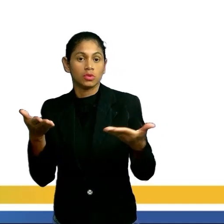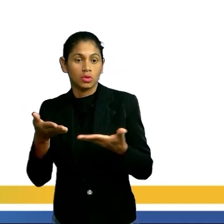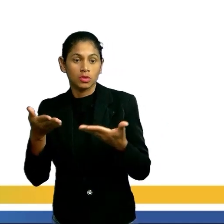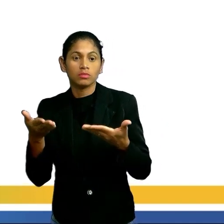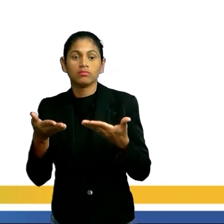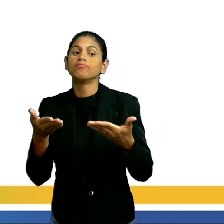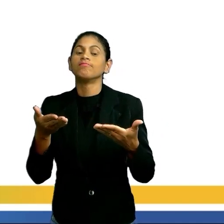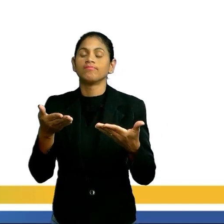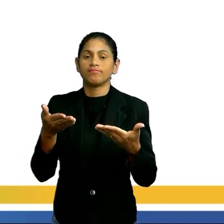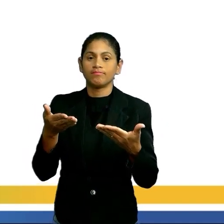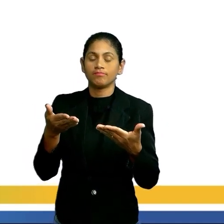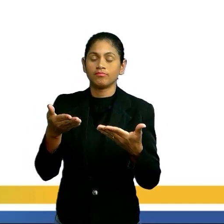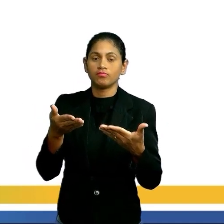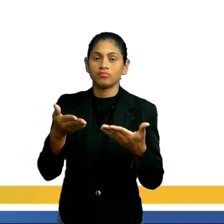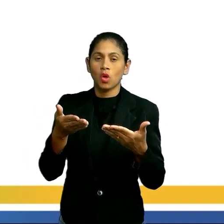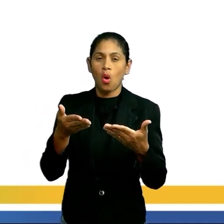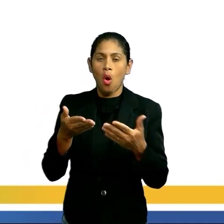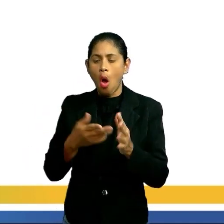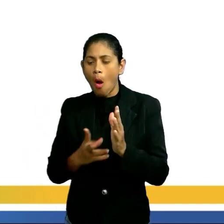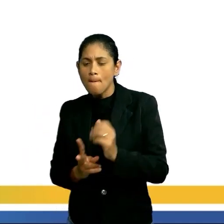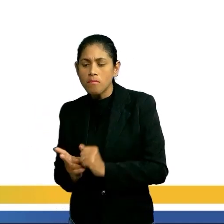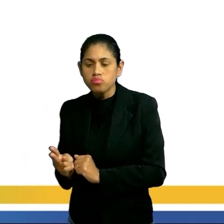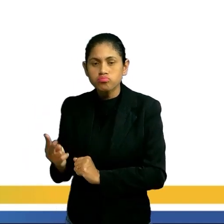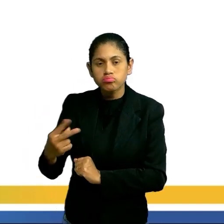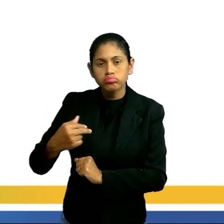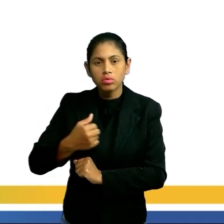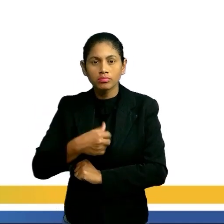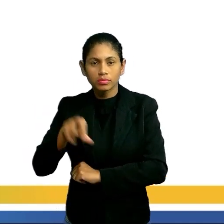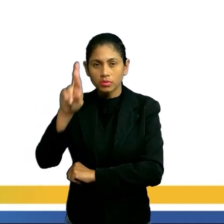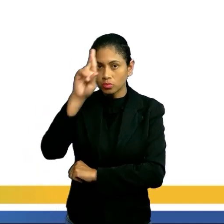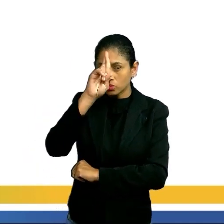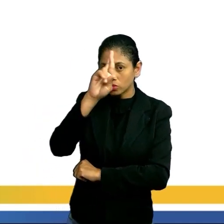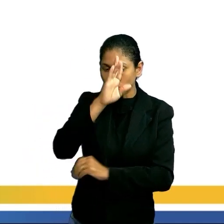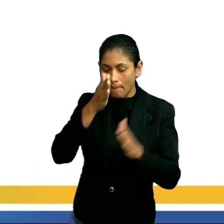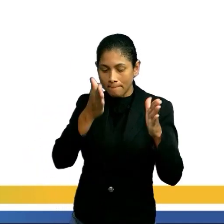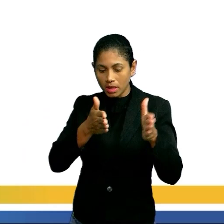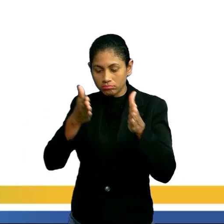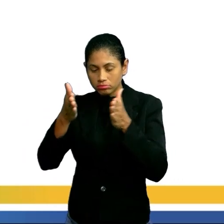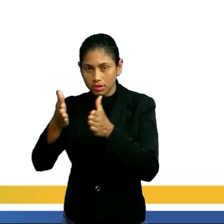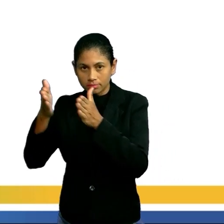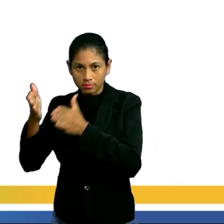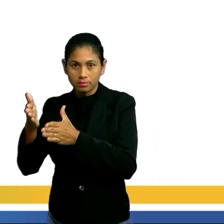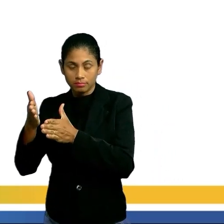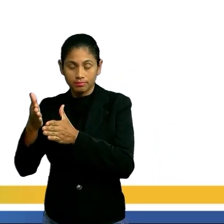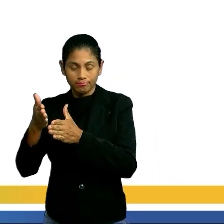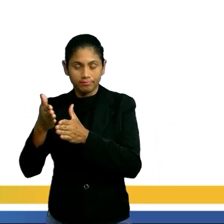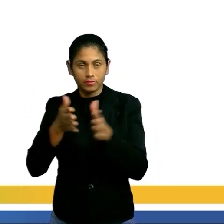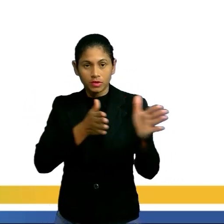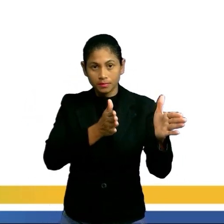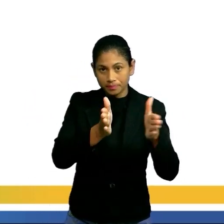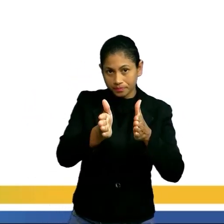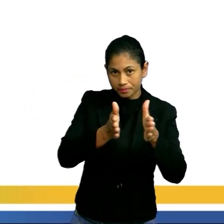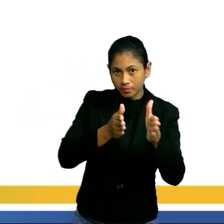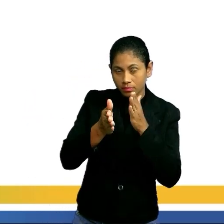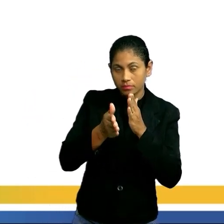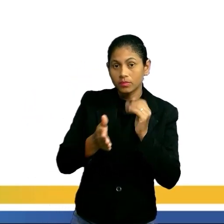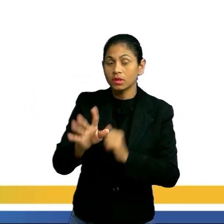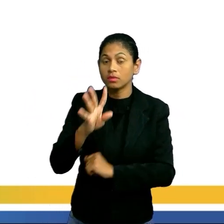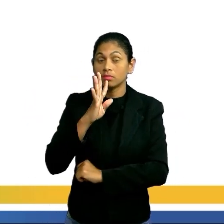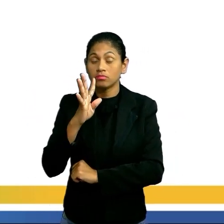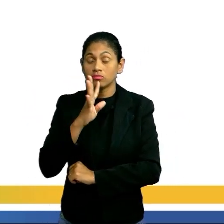pelo nosso recorte histórico. O que estava acontecendo no Brasil? Esse período conhecido como